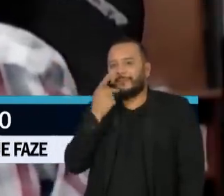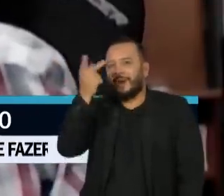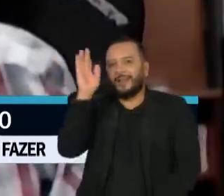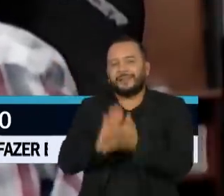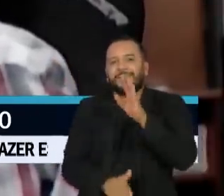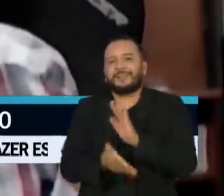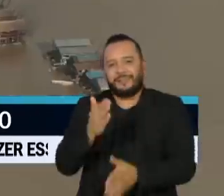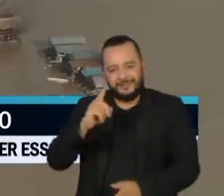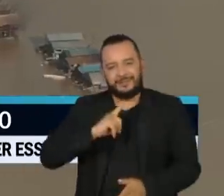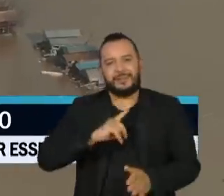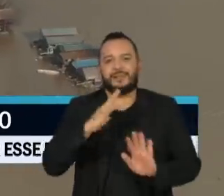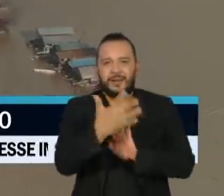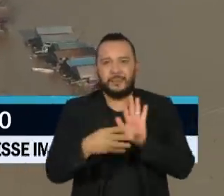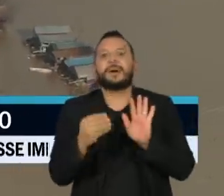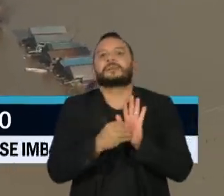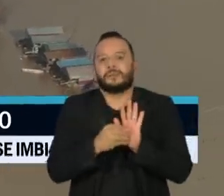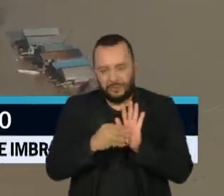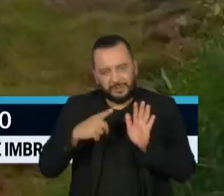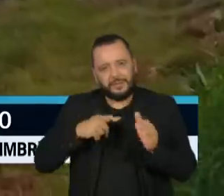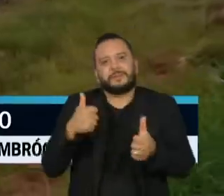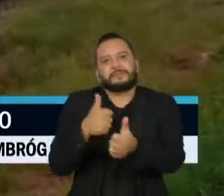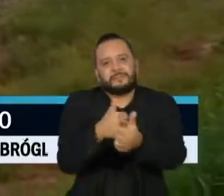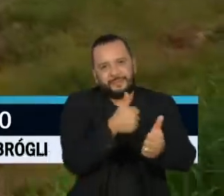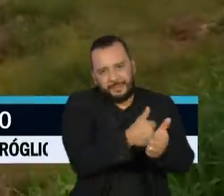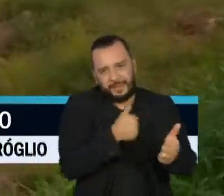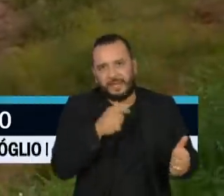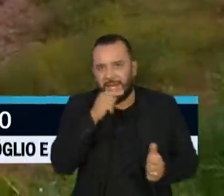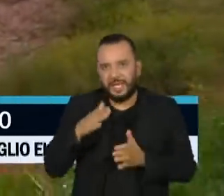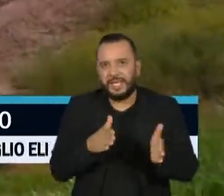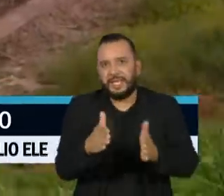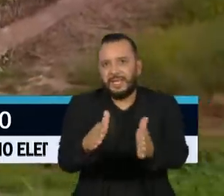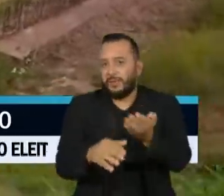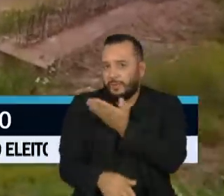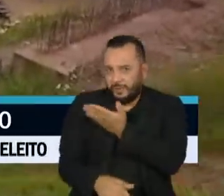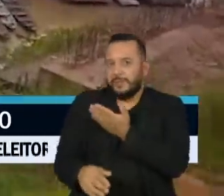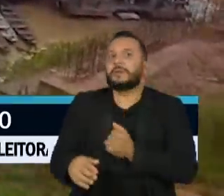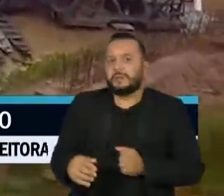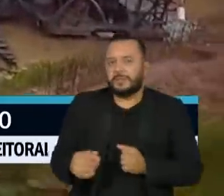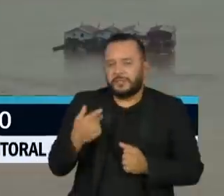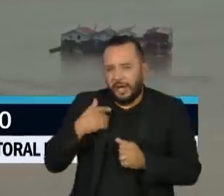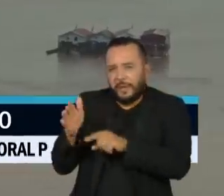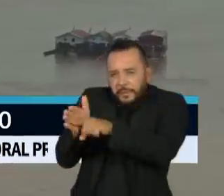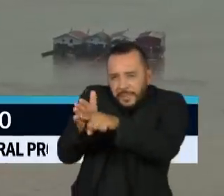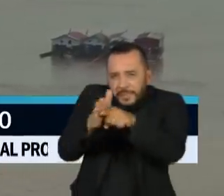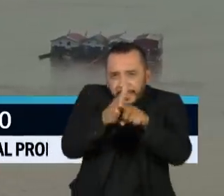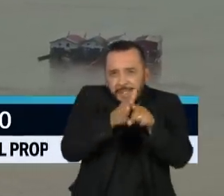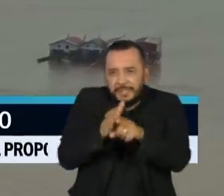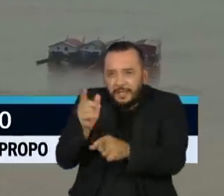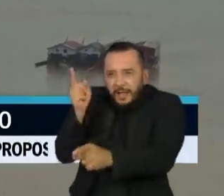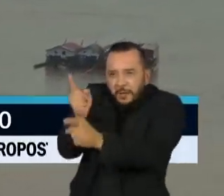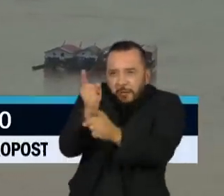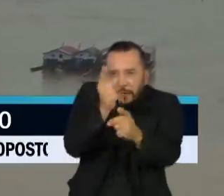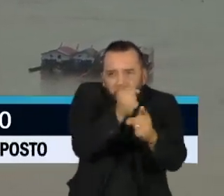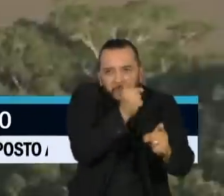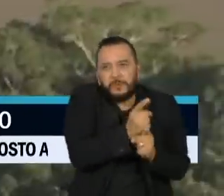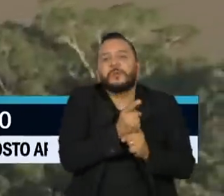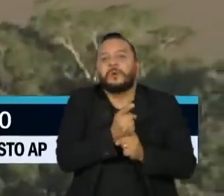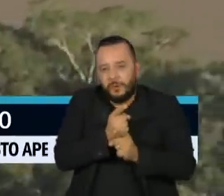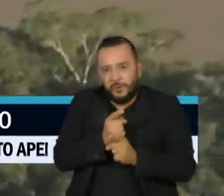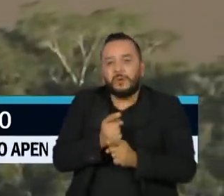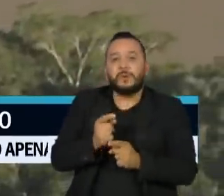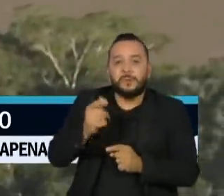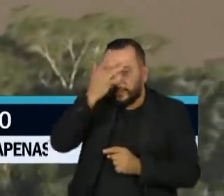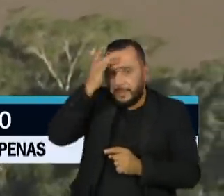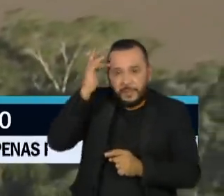na Amazônia, sinais. Tinha um grupo do INPA aqui que fez um estudo disso. O primeiro sintoma